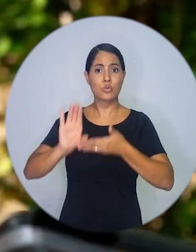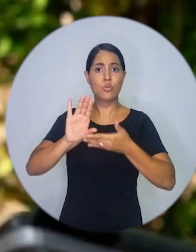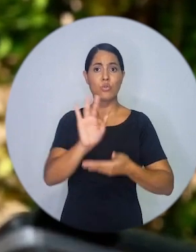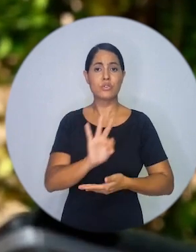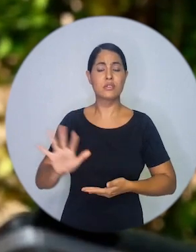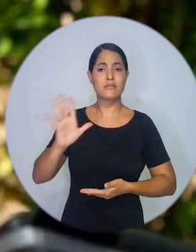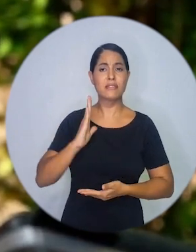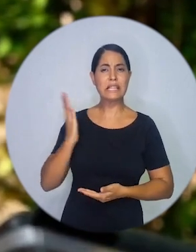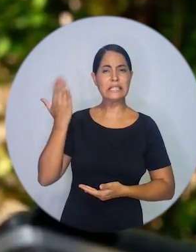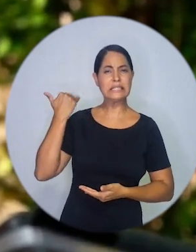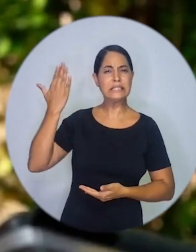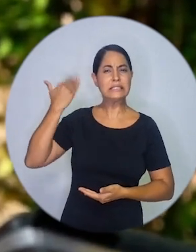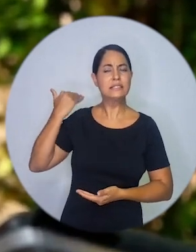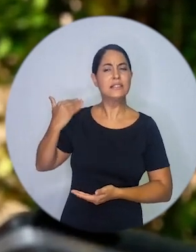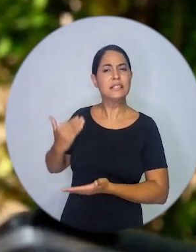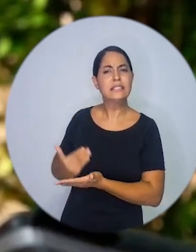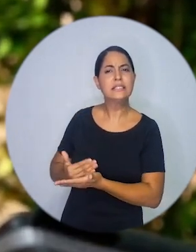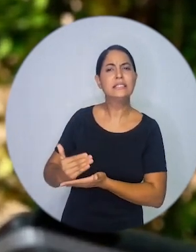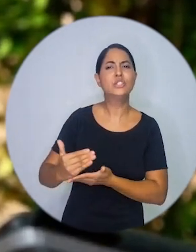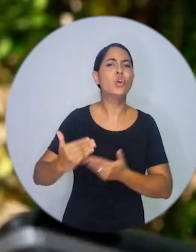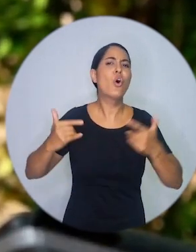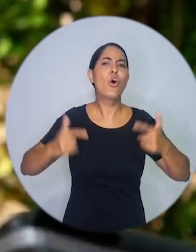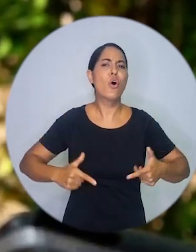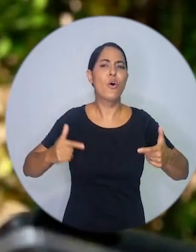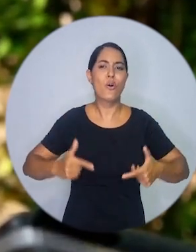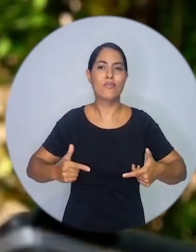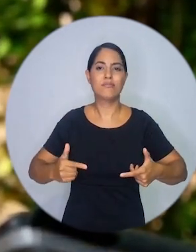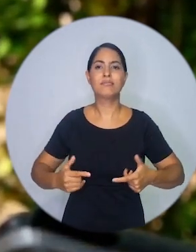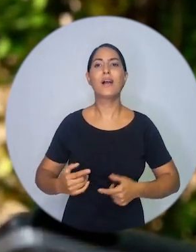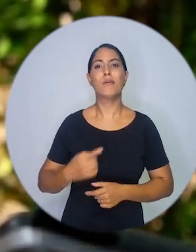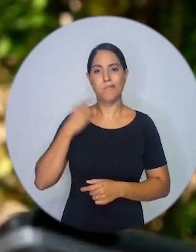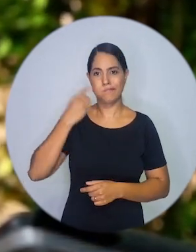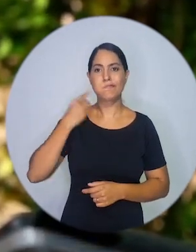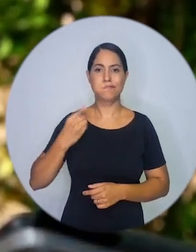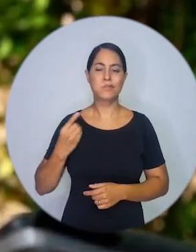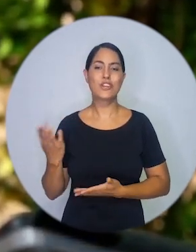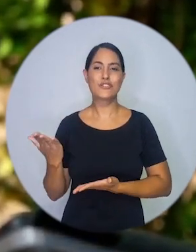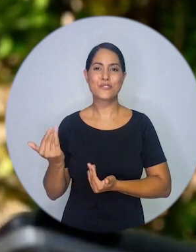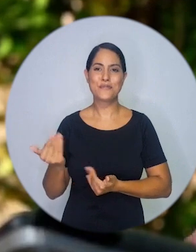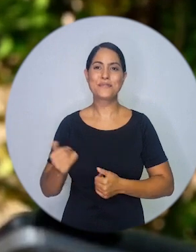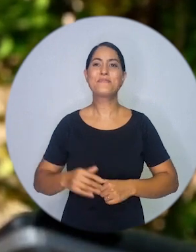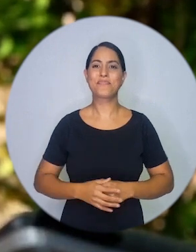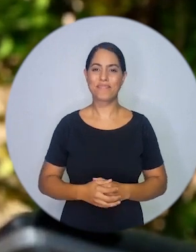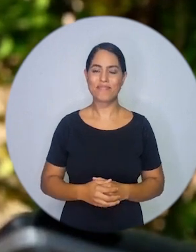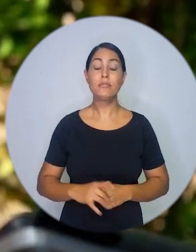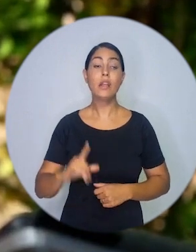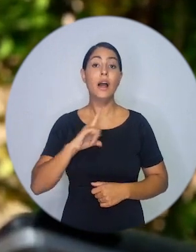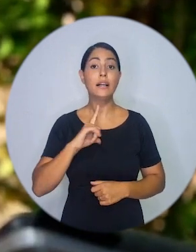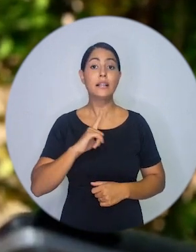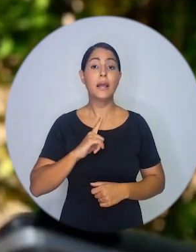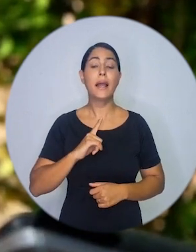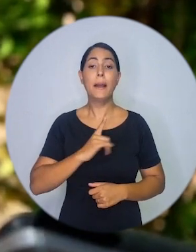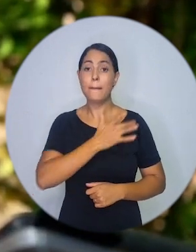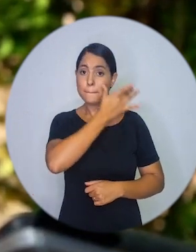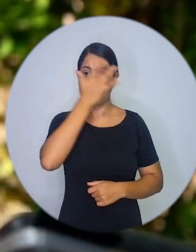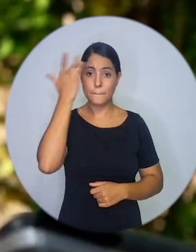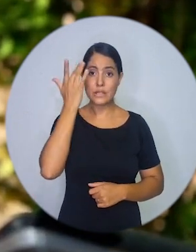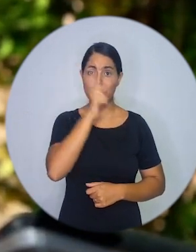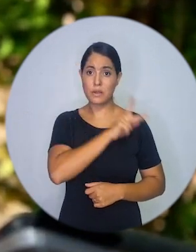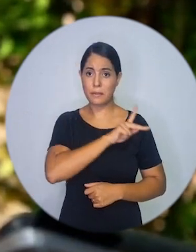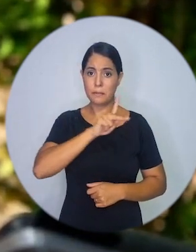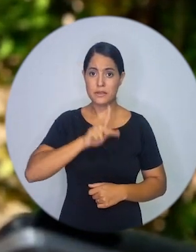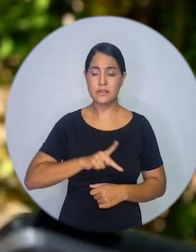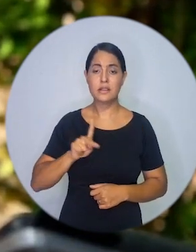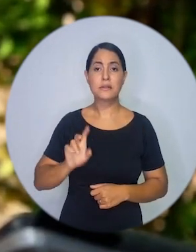sua jornada institucional nos quadros da Jovem Advocacia, bem como que alguns presidentes seccionais que